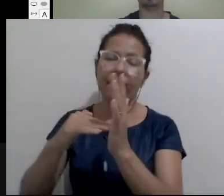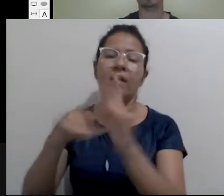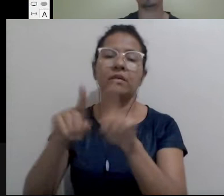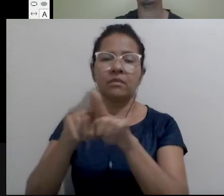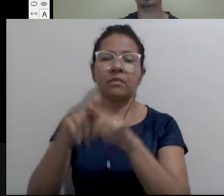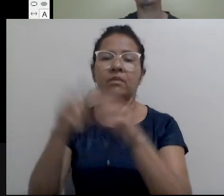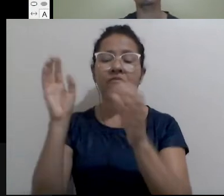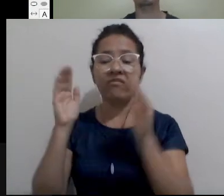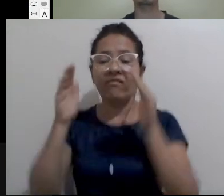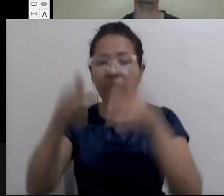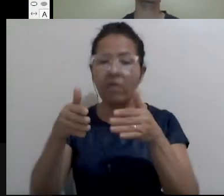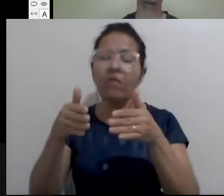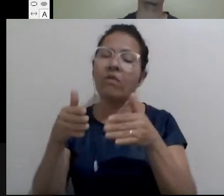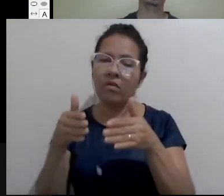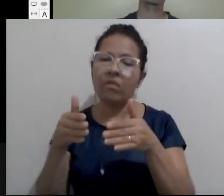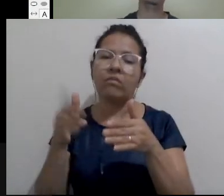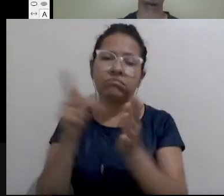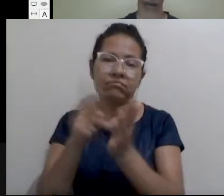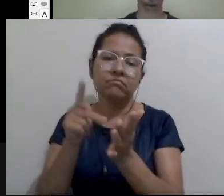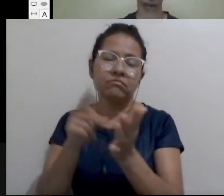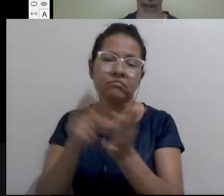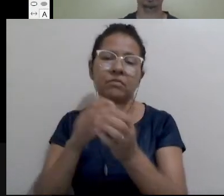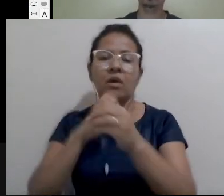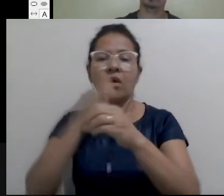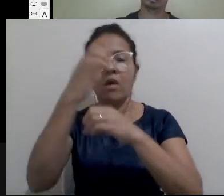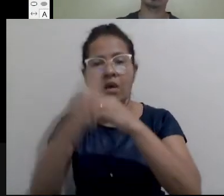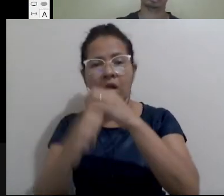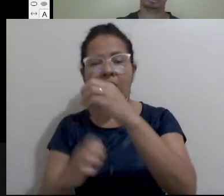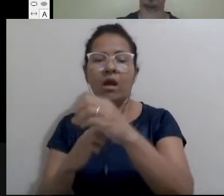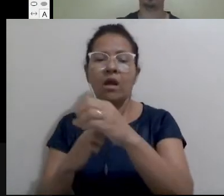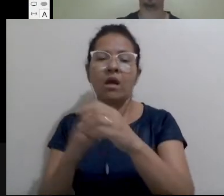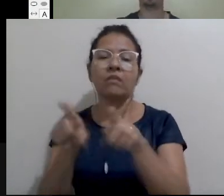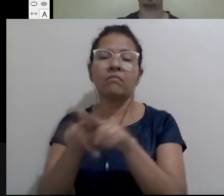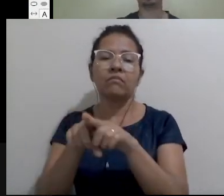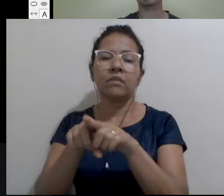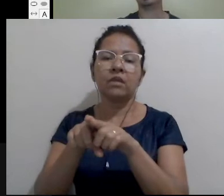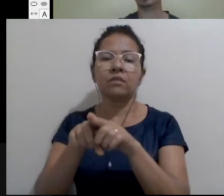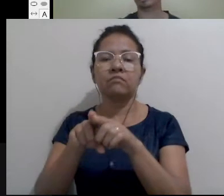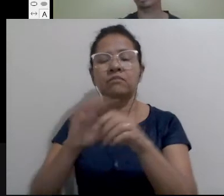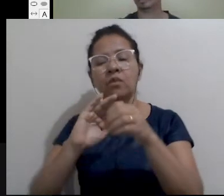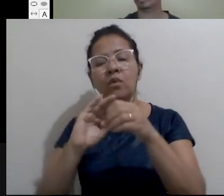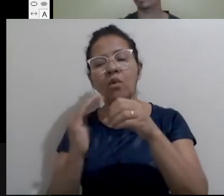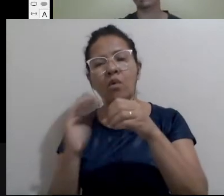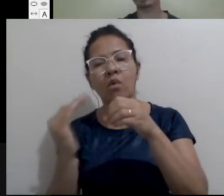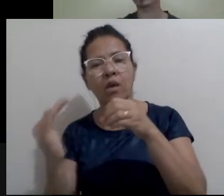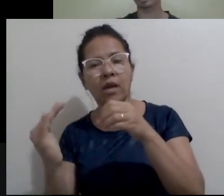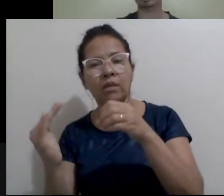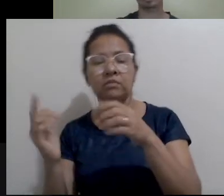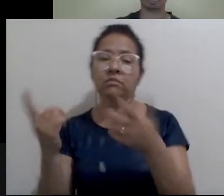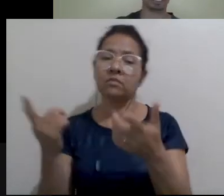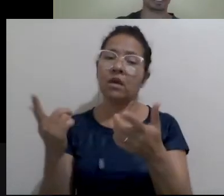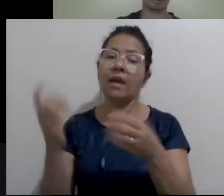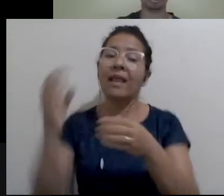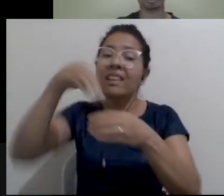isso, essa abordagem, esse foco que a gente está dando aqui em relação a esses elétrons. Os elétrons de caroço, ou seja, das camadas mais internas, não